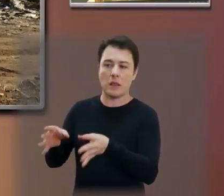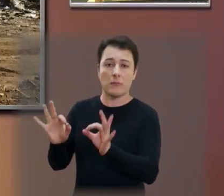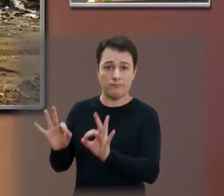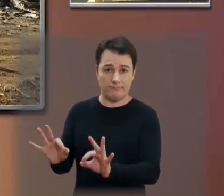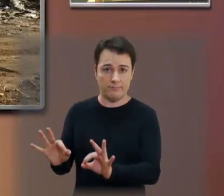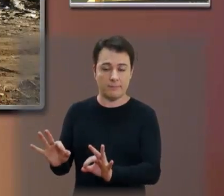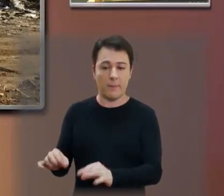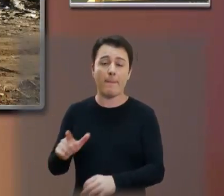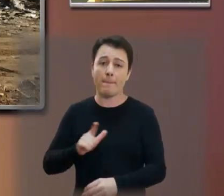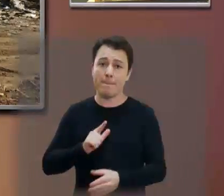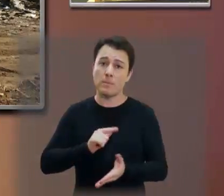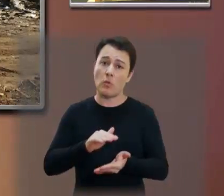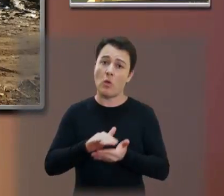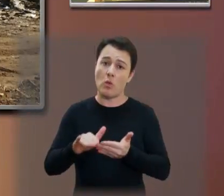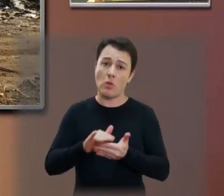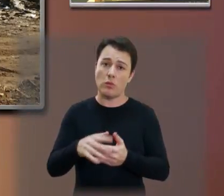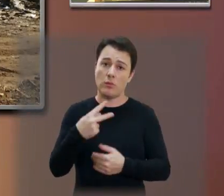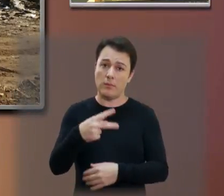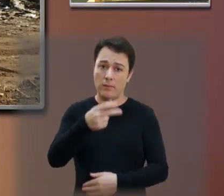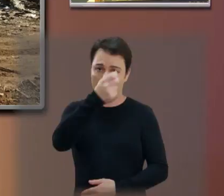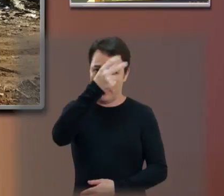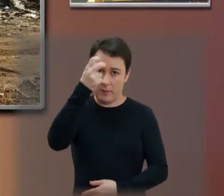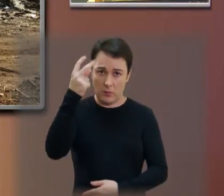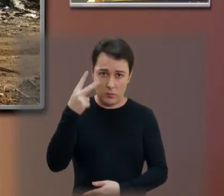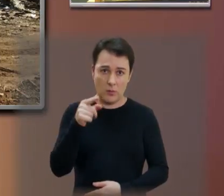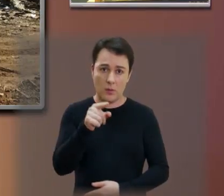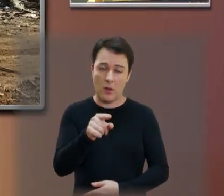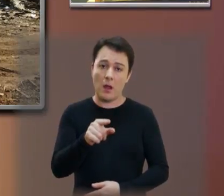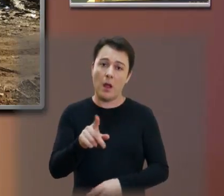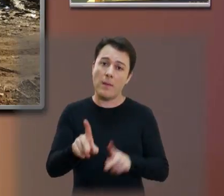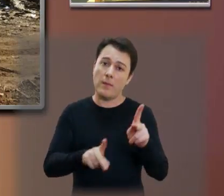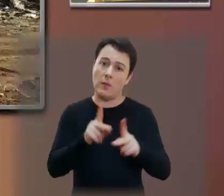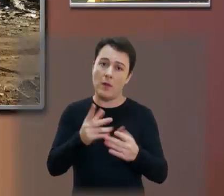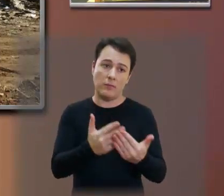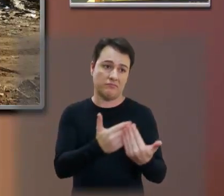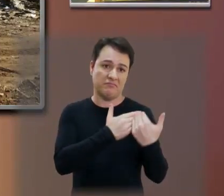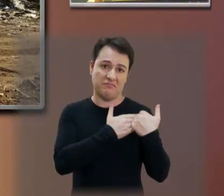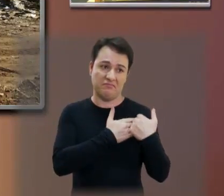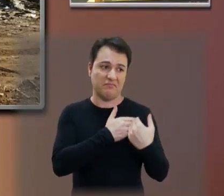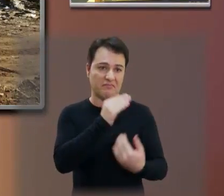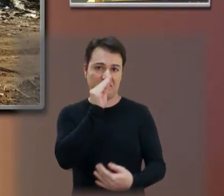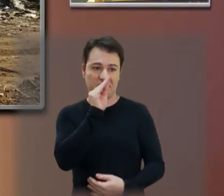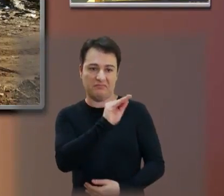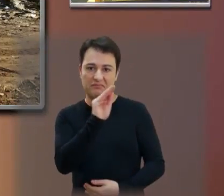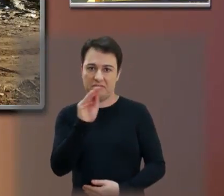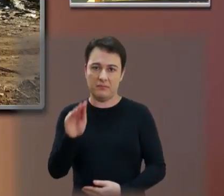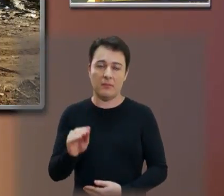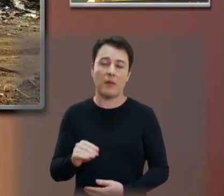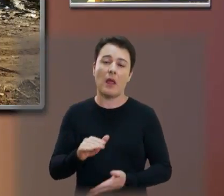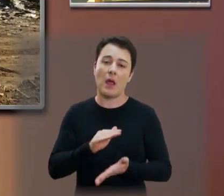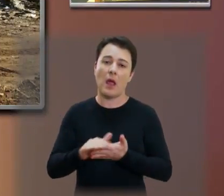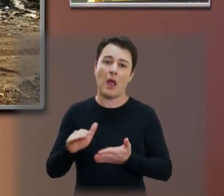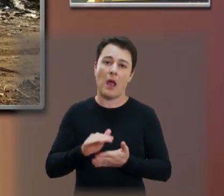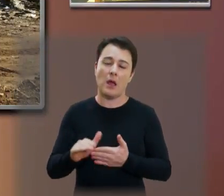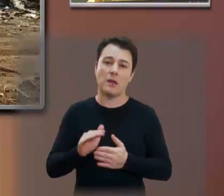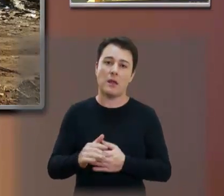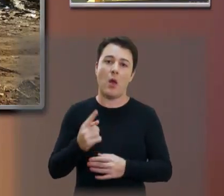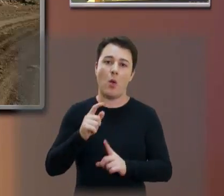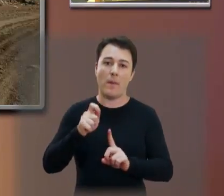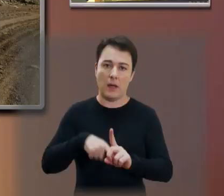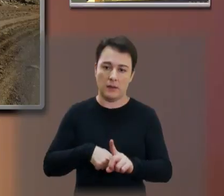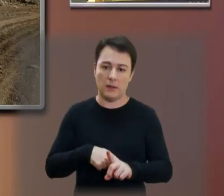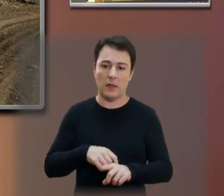um custo para a prefeitura, para a população, e às vezes não tem responsabilidade e joga a qualquer canto. A prefeitura gasta por mês, nada, nada,